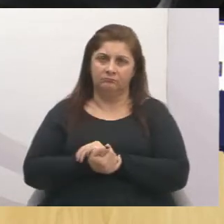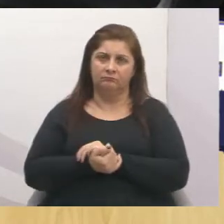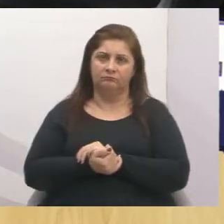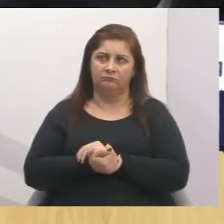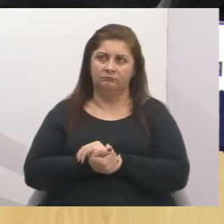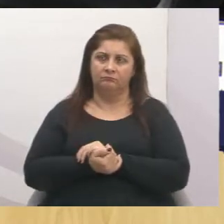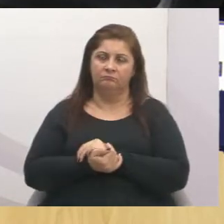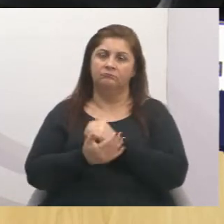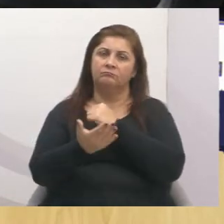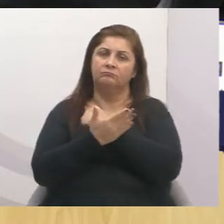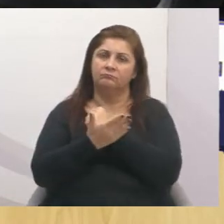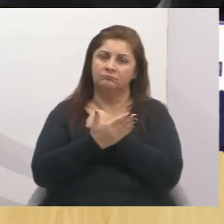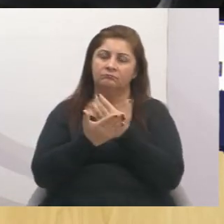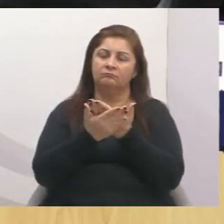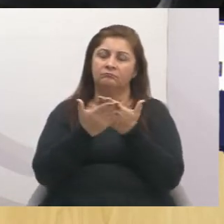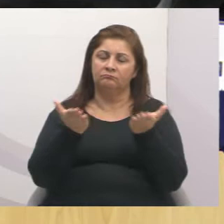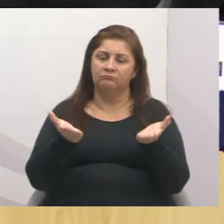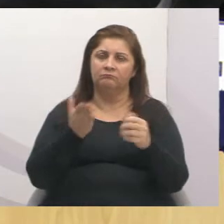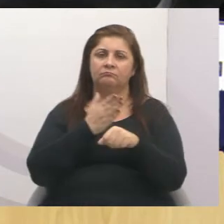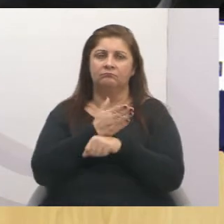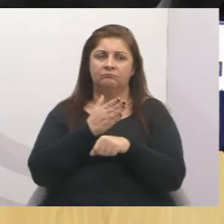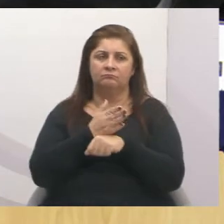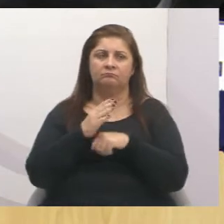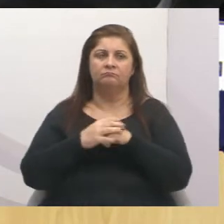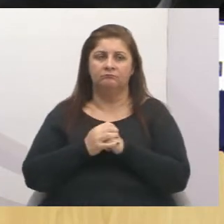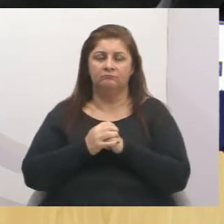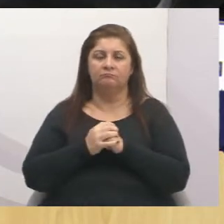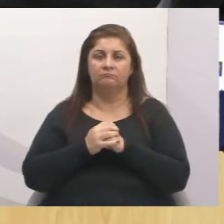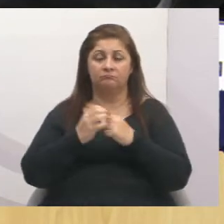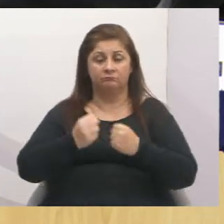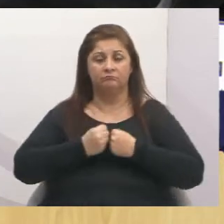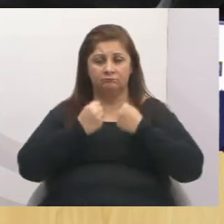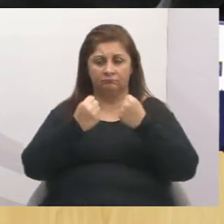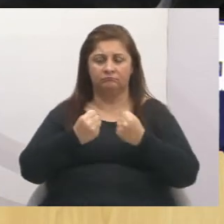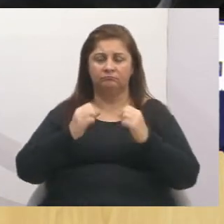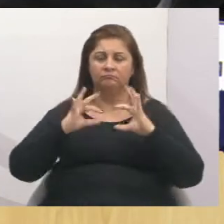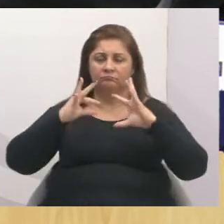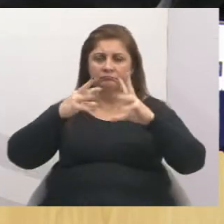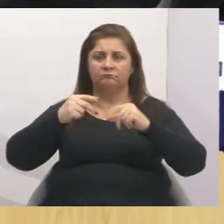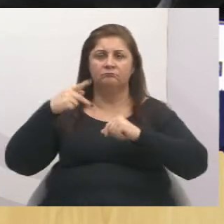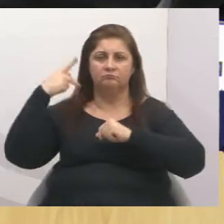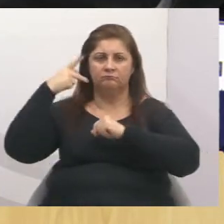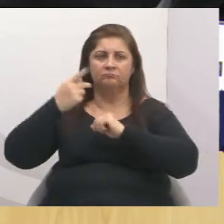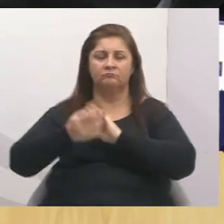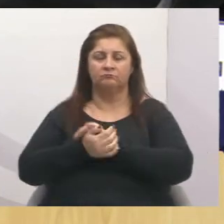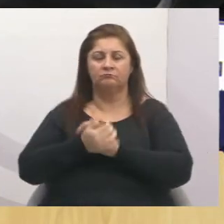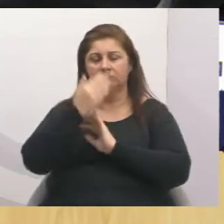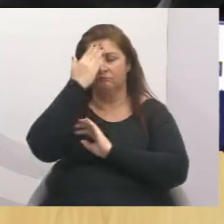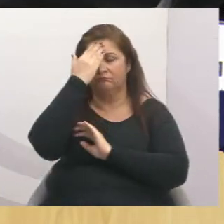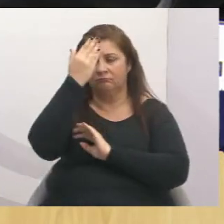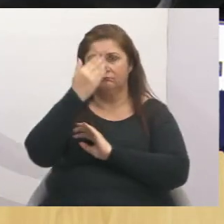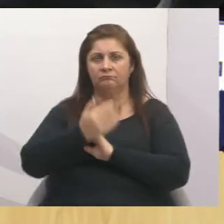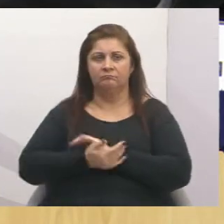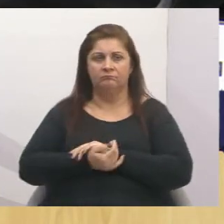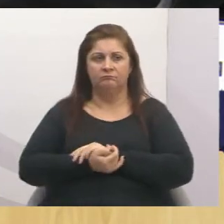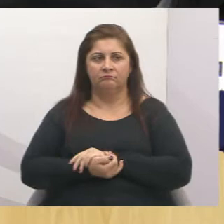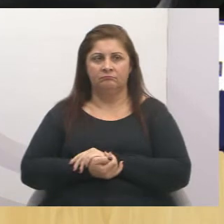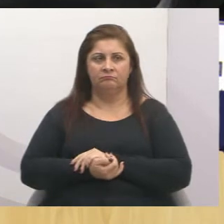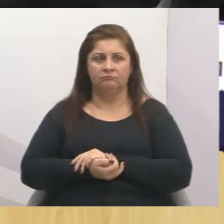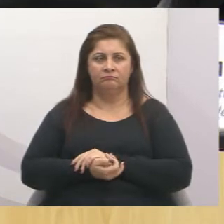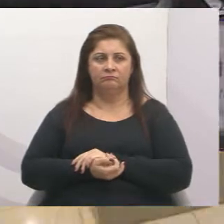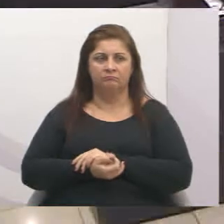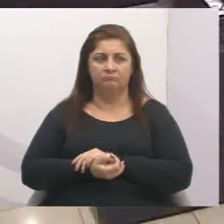a colaboração e a participação de todos e o empenho de todos os vereadores aqui. Obrigada.